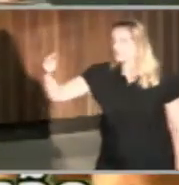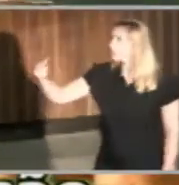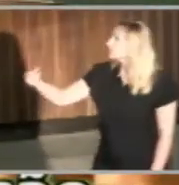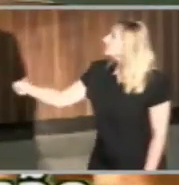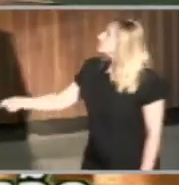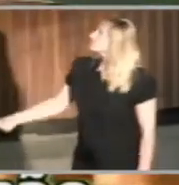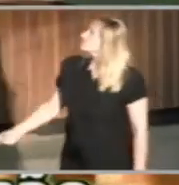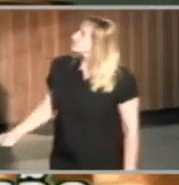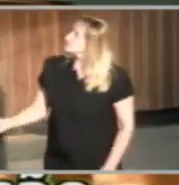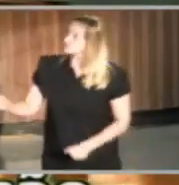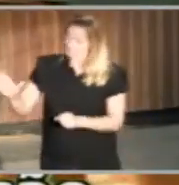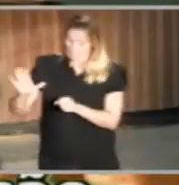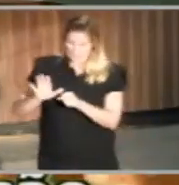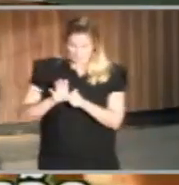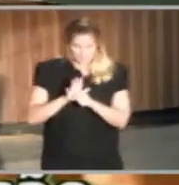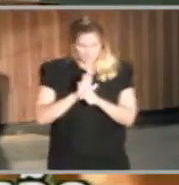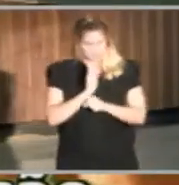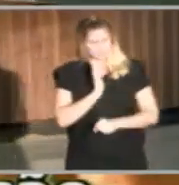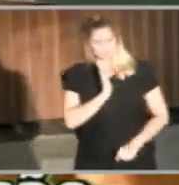que enche o